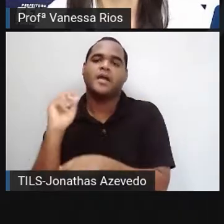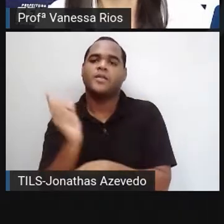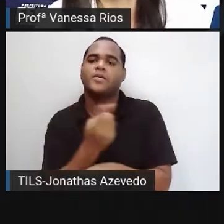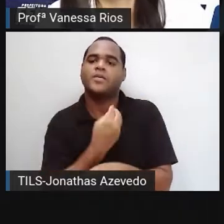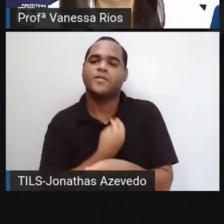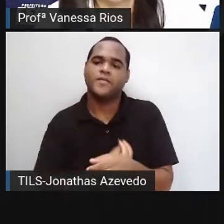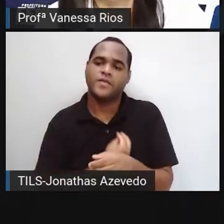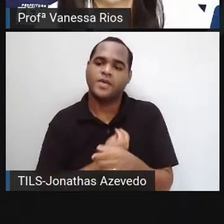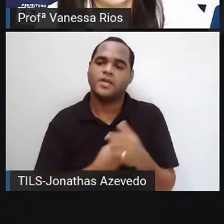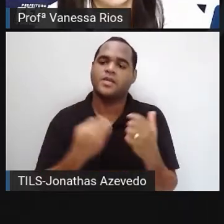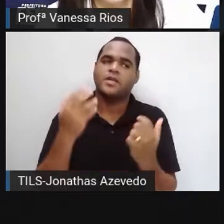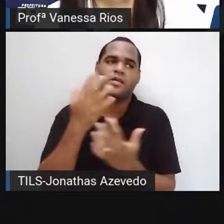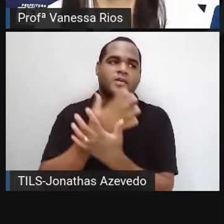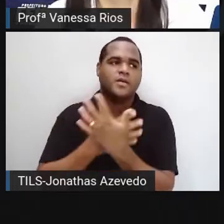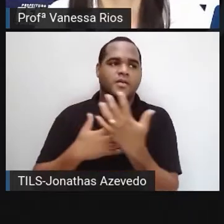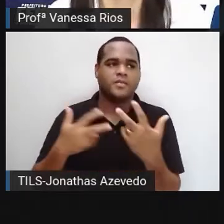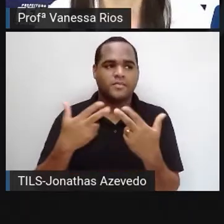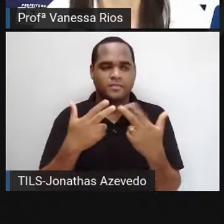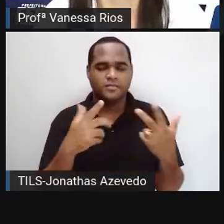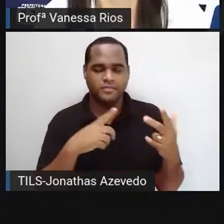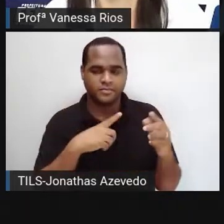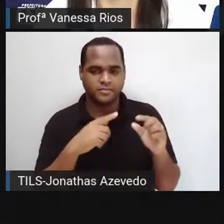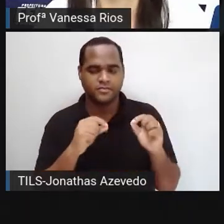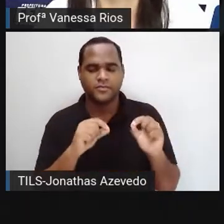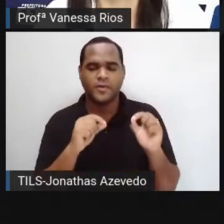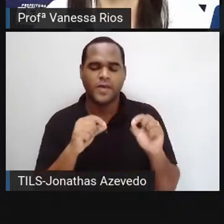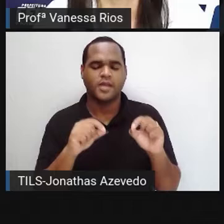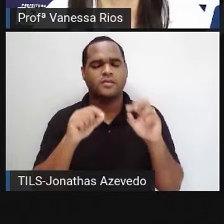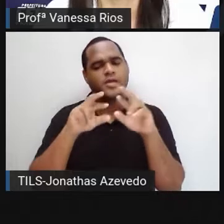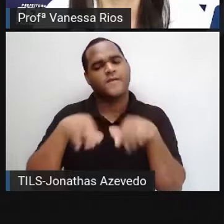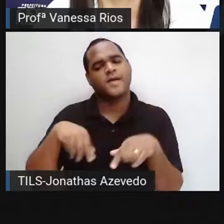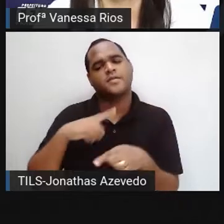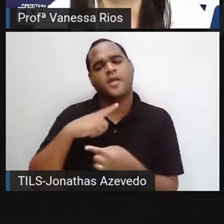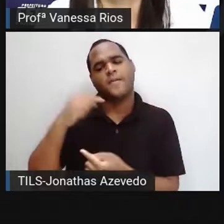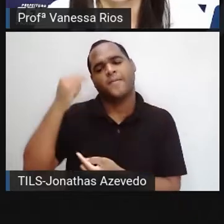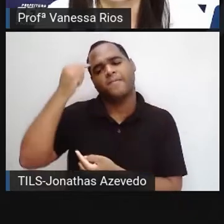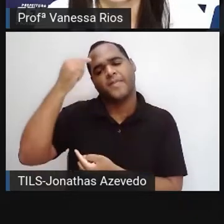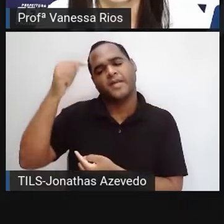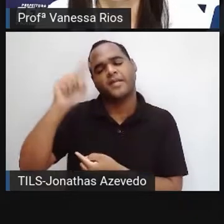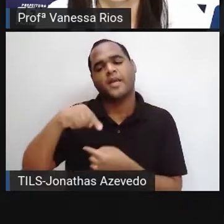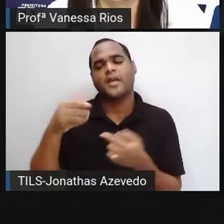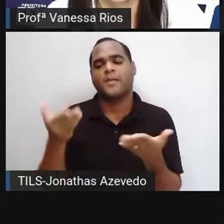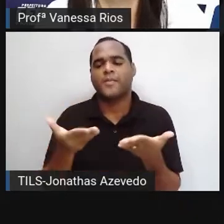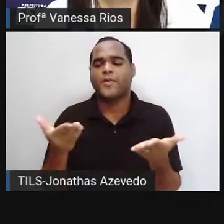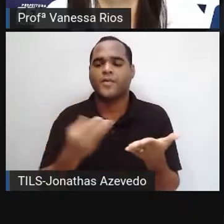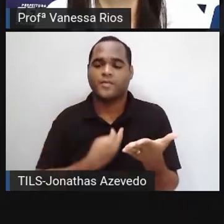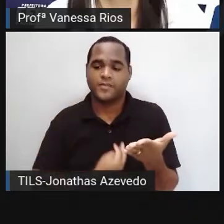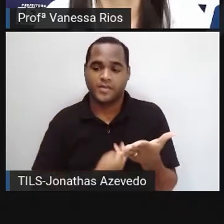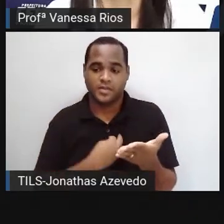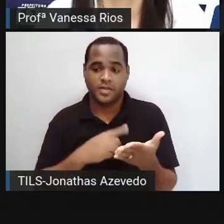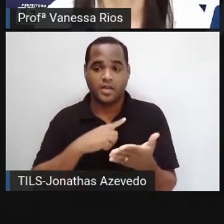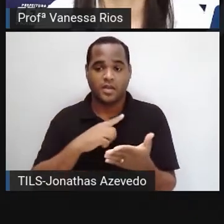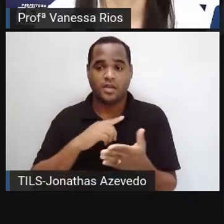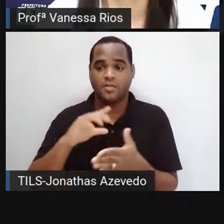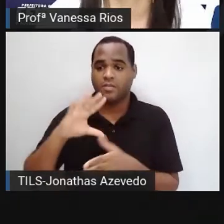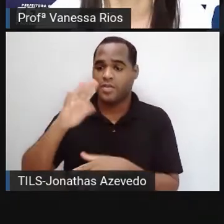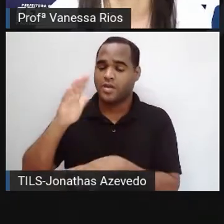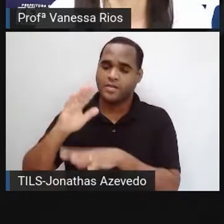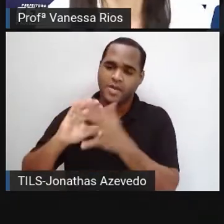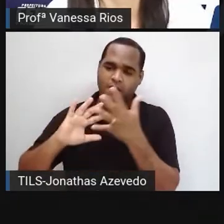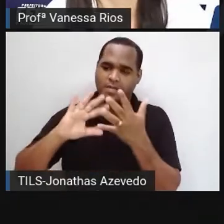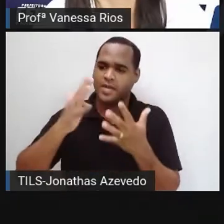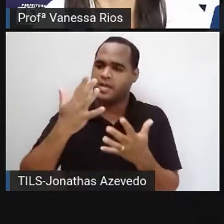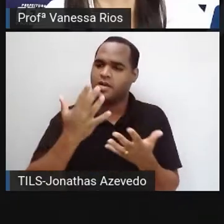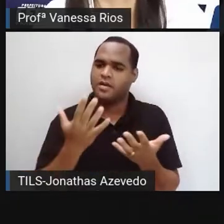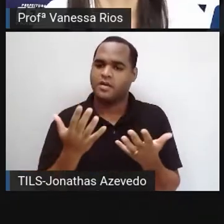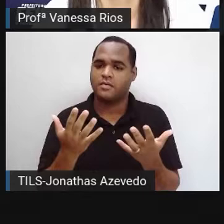por elementos da natureza, por diversas situações e ações que estão acontecendo ao nosso redor, e também sons que